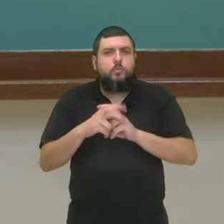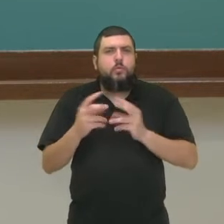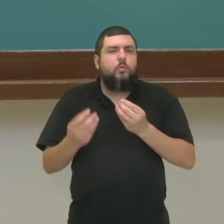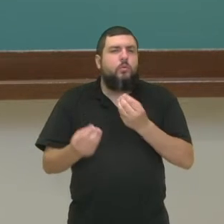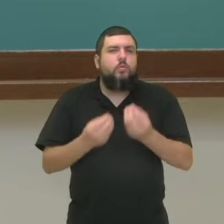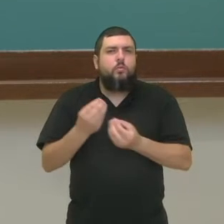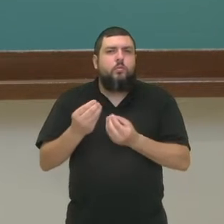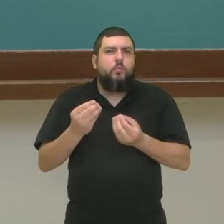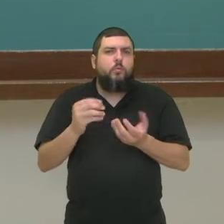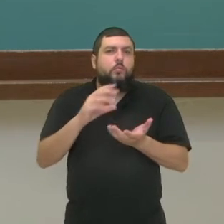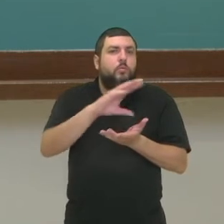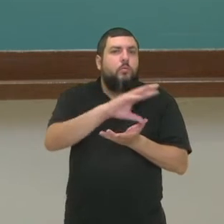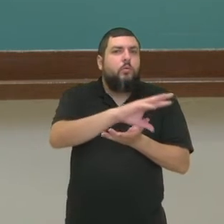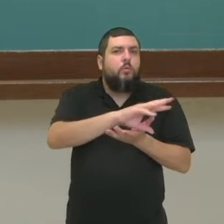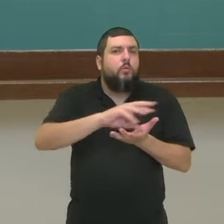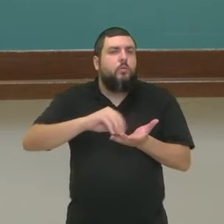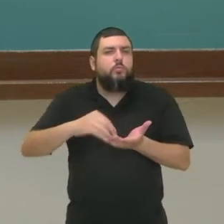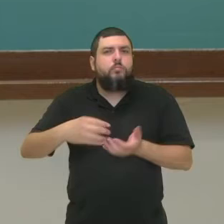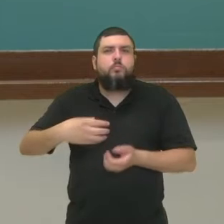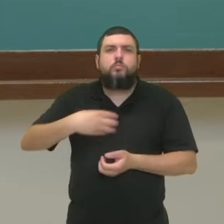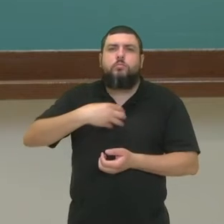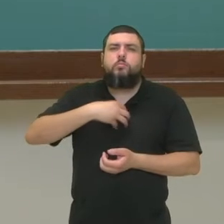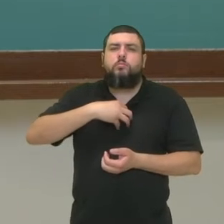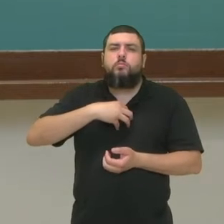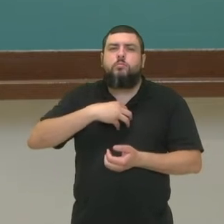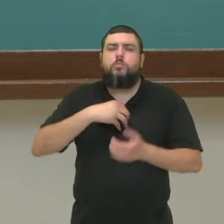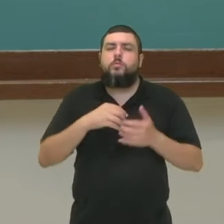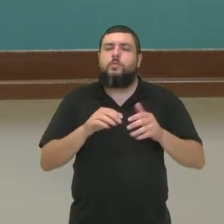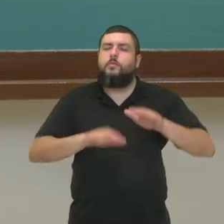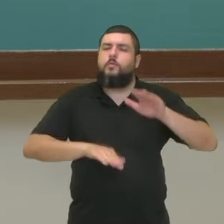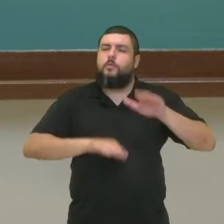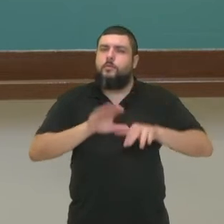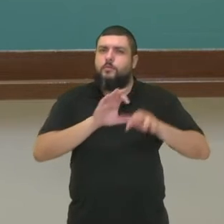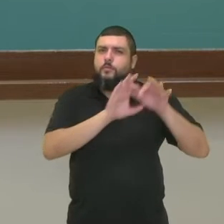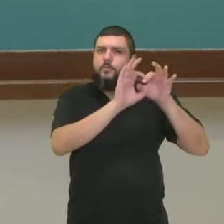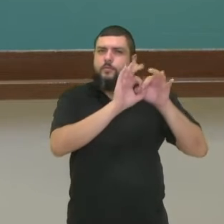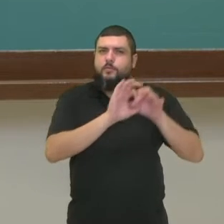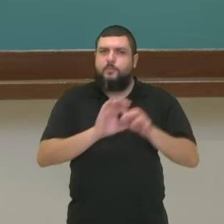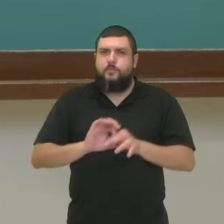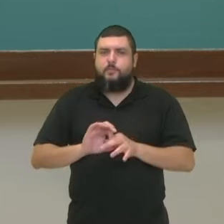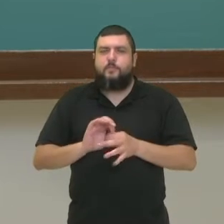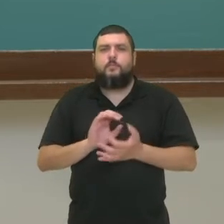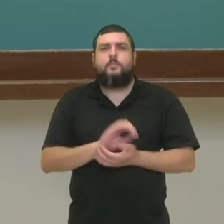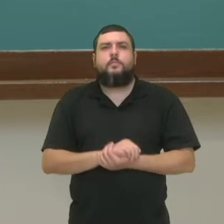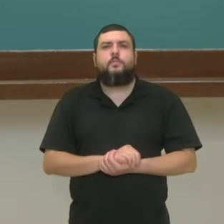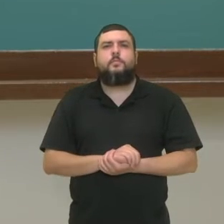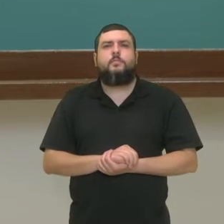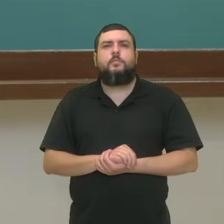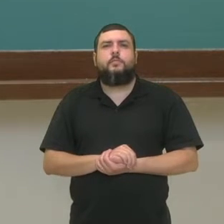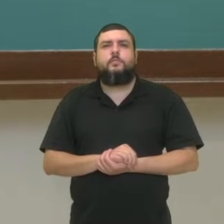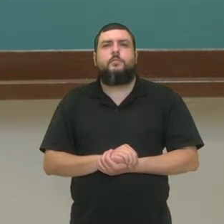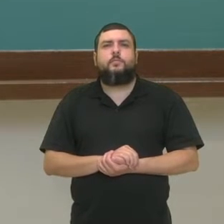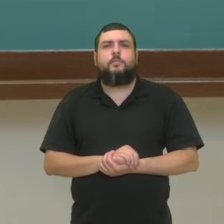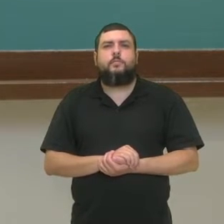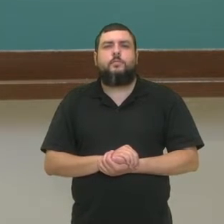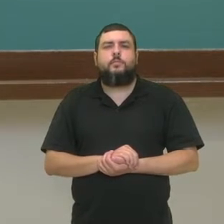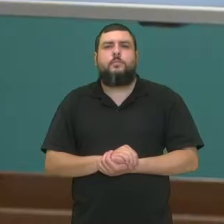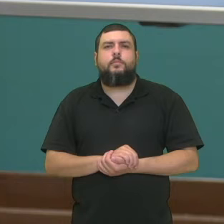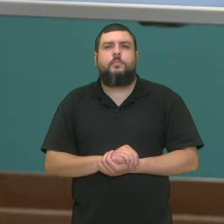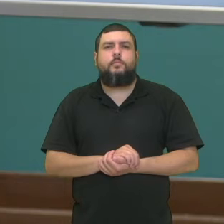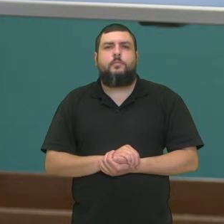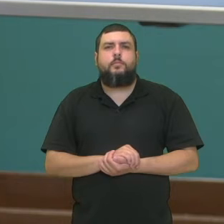períodos históricos e contextos específicos? Vamos analisar um pouquinho sobre isso, então. Passando